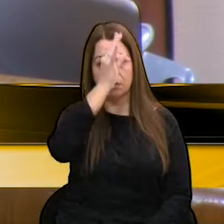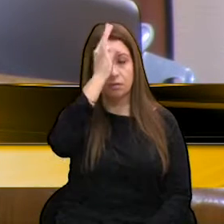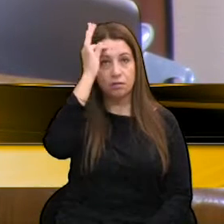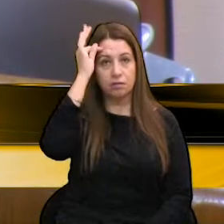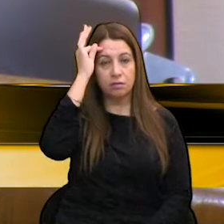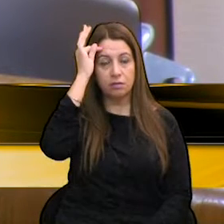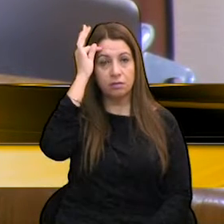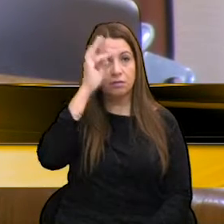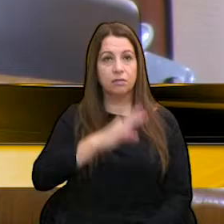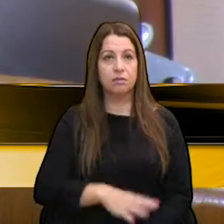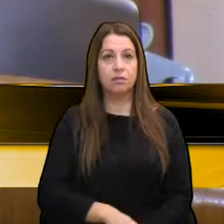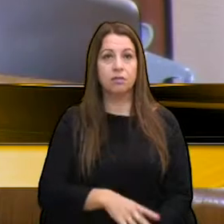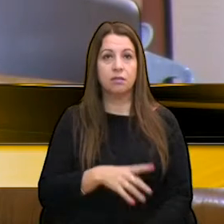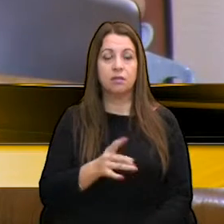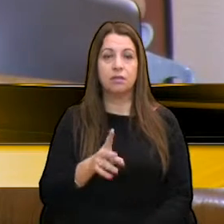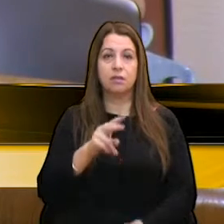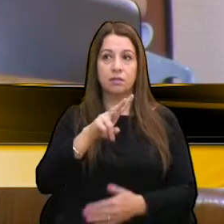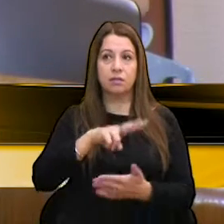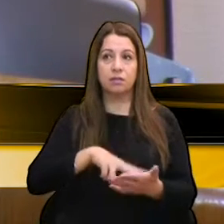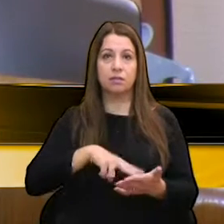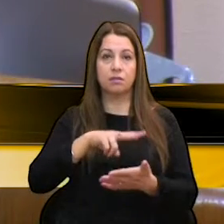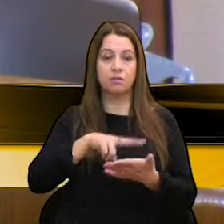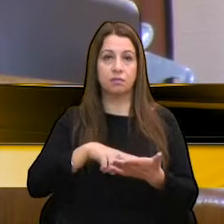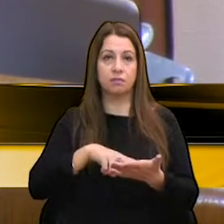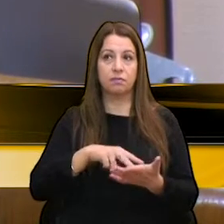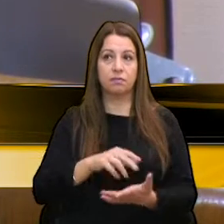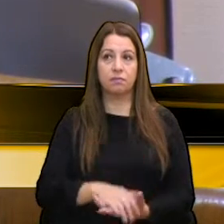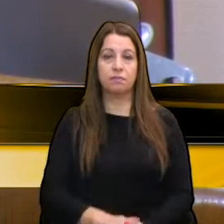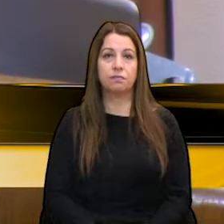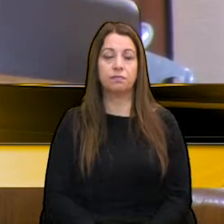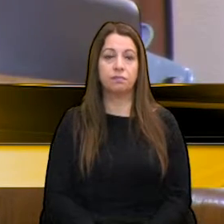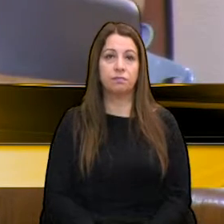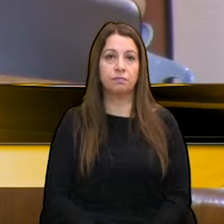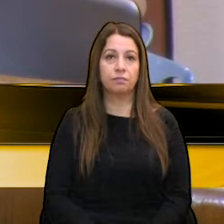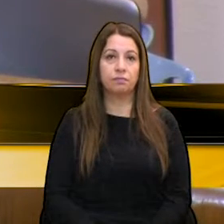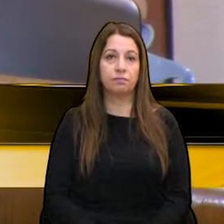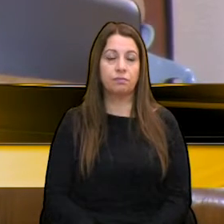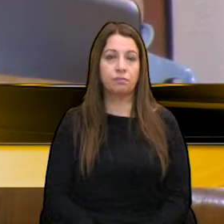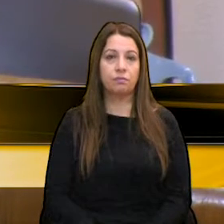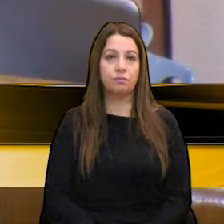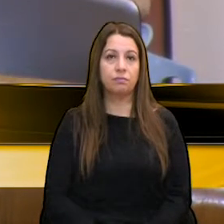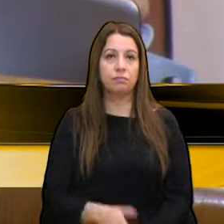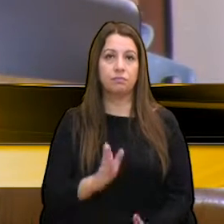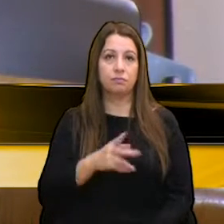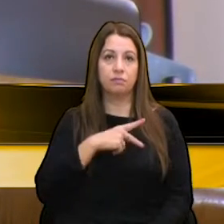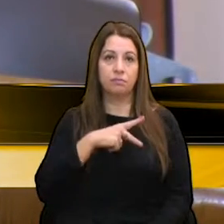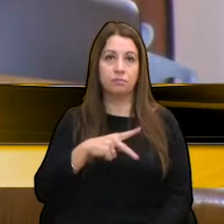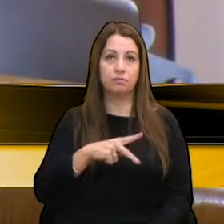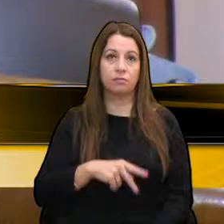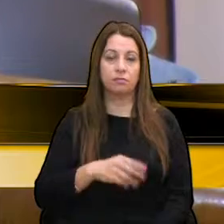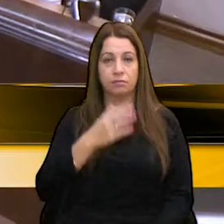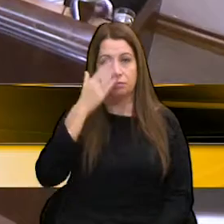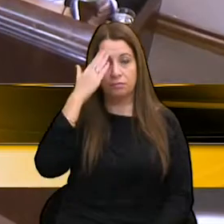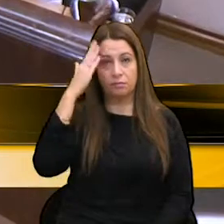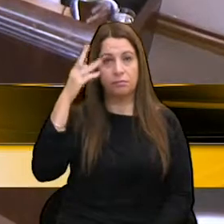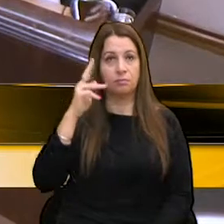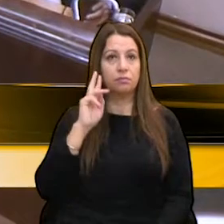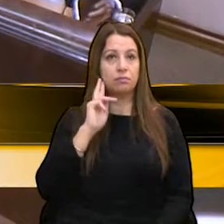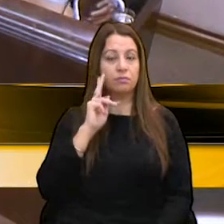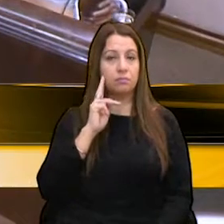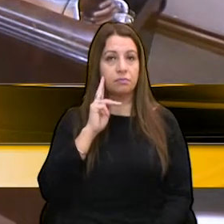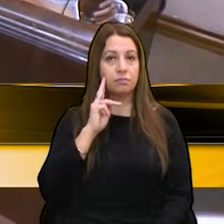Toigo. Essa é a leitura de hoje, senhor presidente. Muito obrigado, vereador